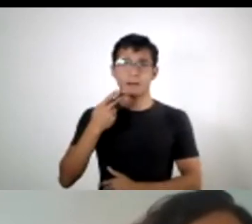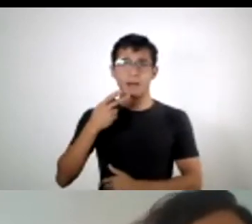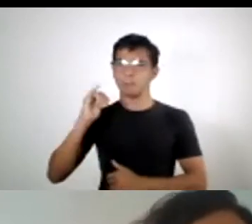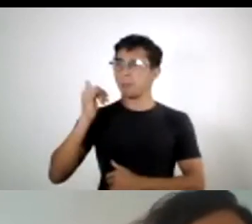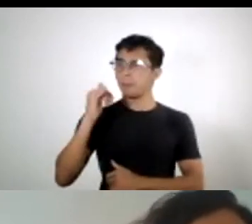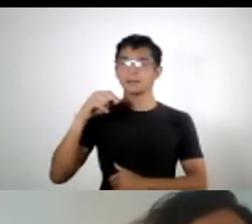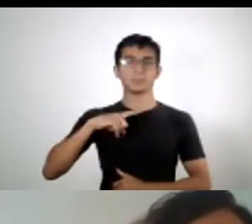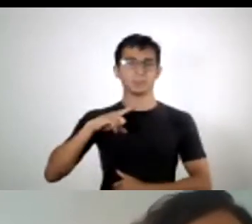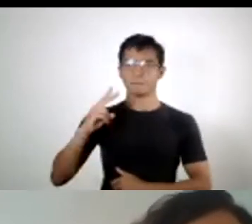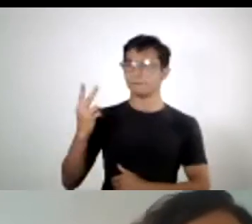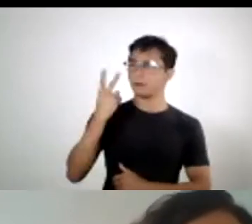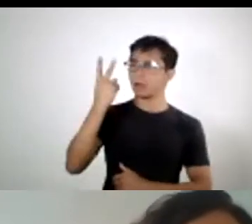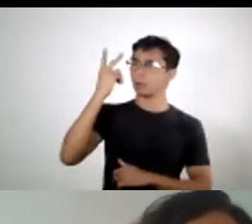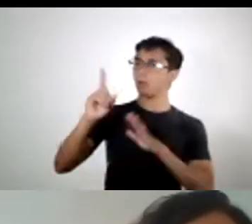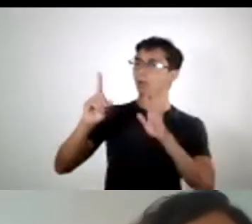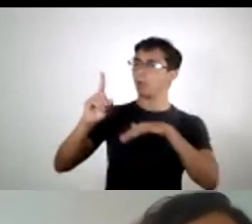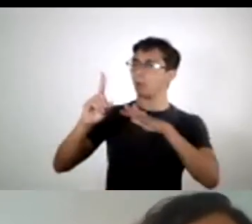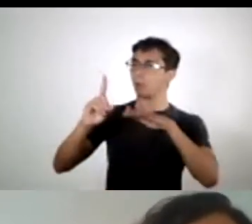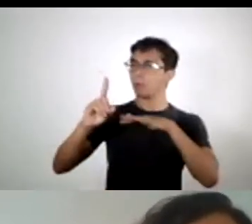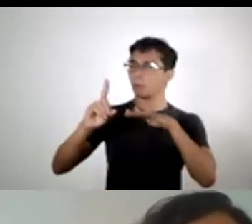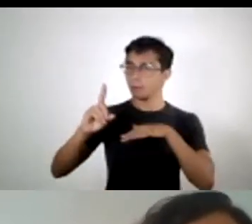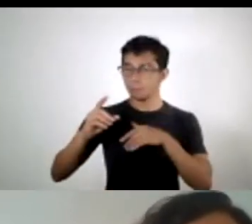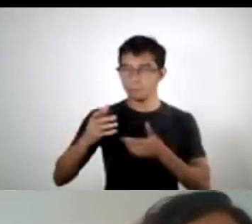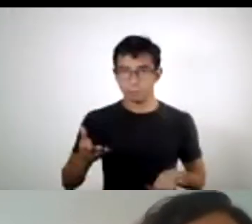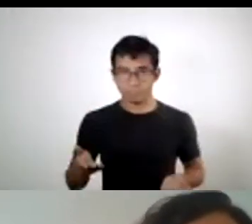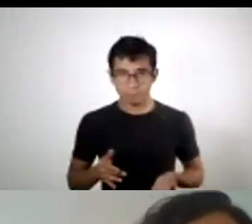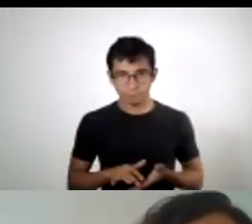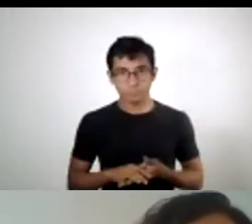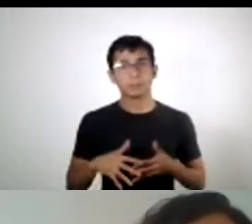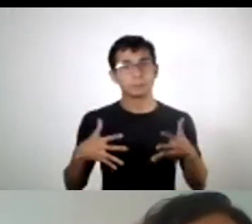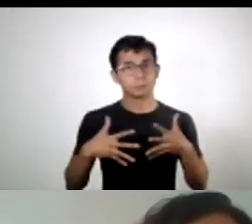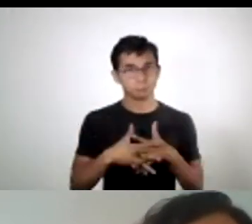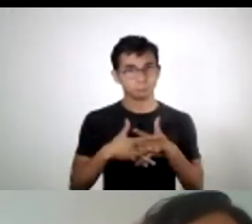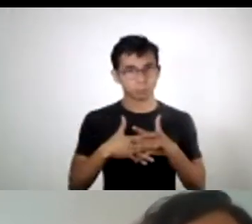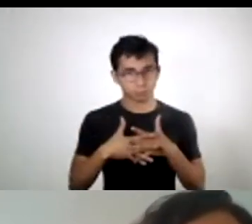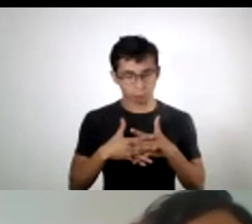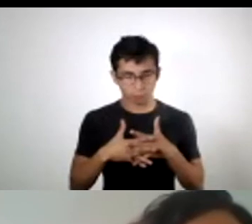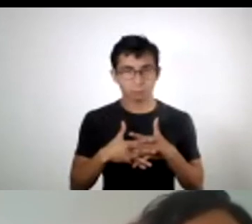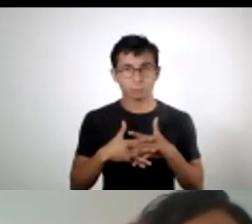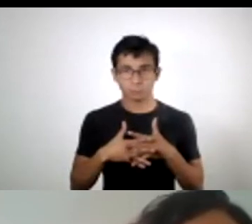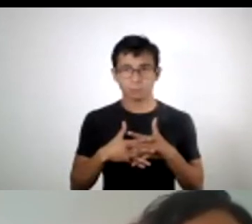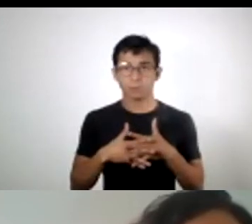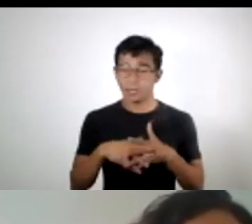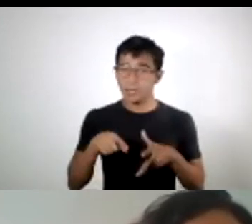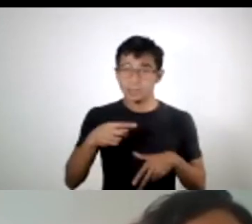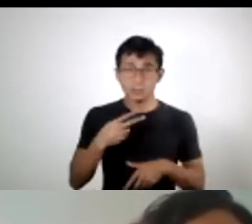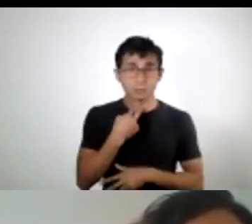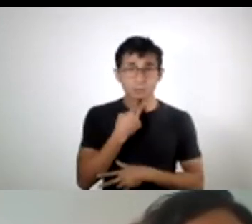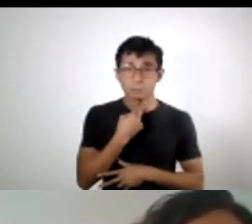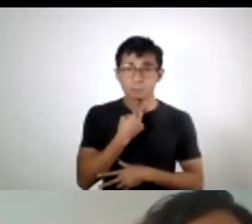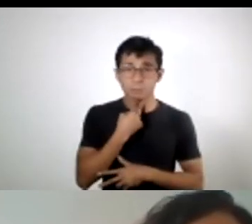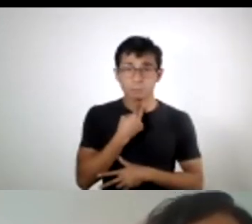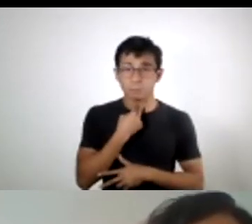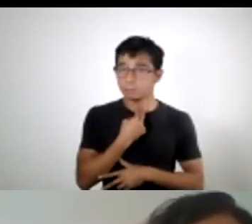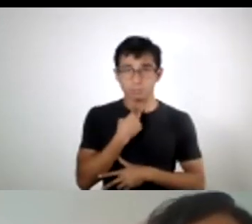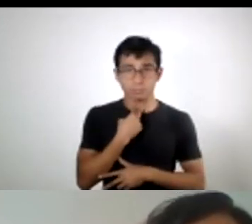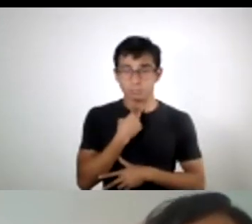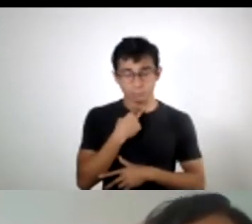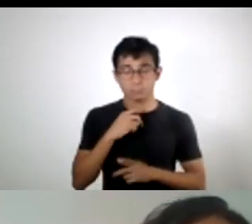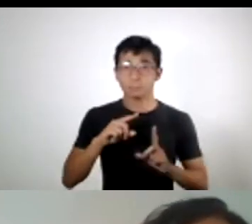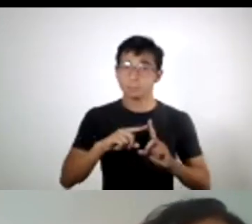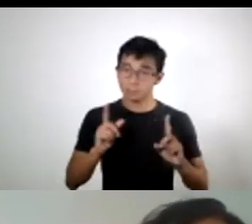todo esse monte de conflito, né? Tem o conflito, que não deveria, né? Mas, assim, existe o